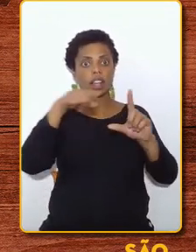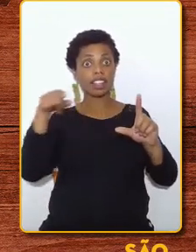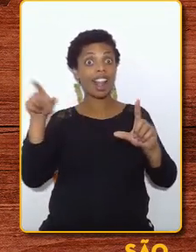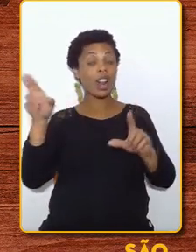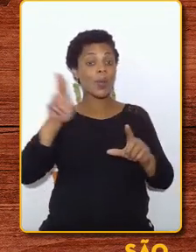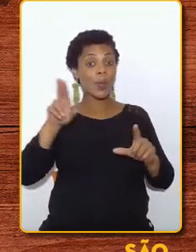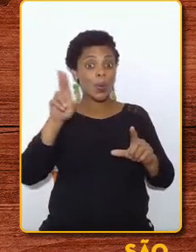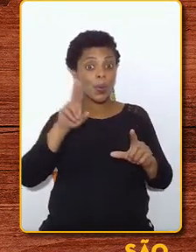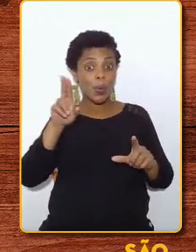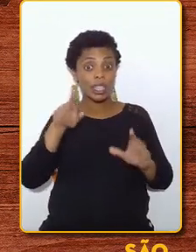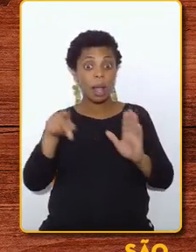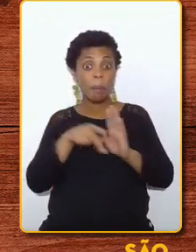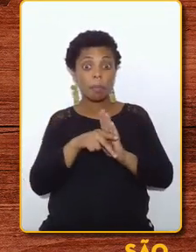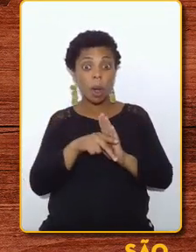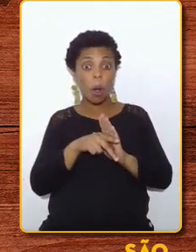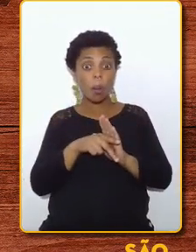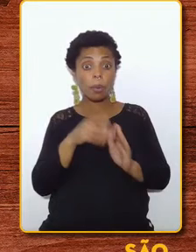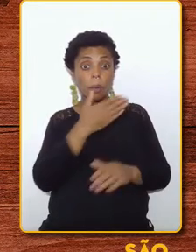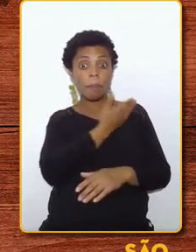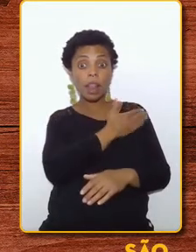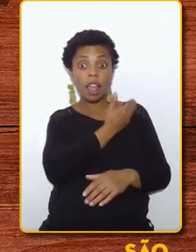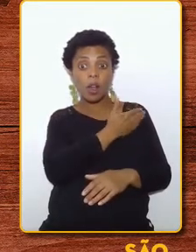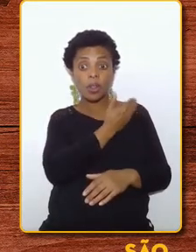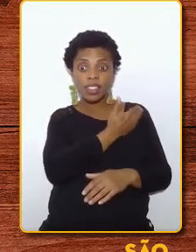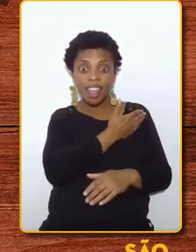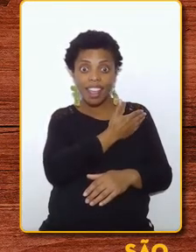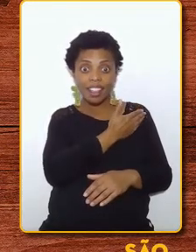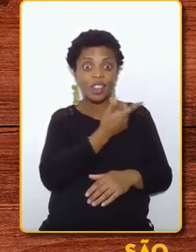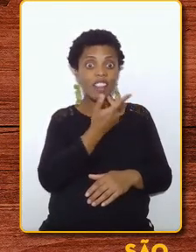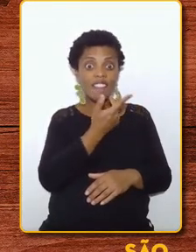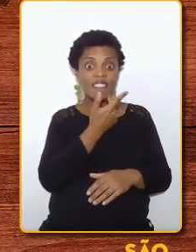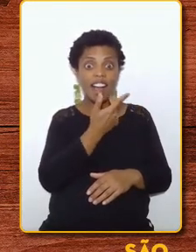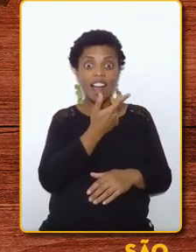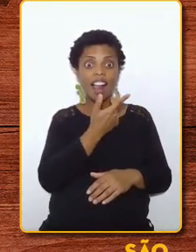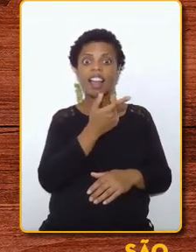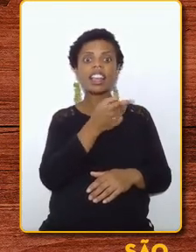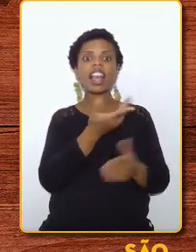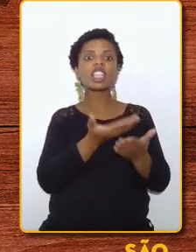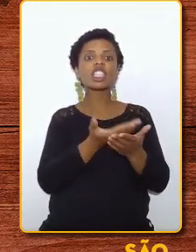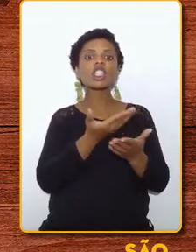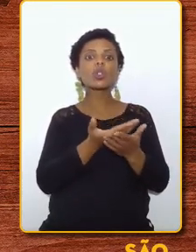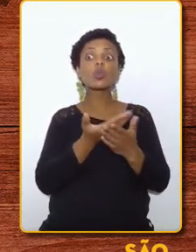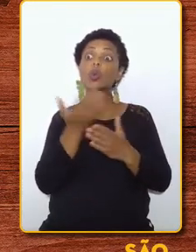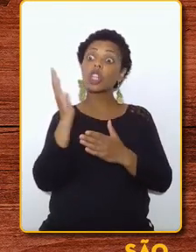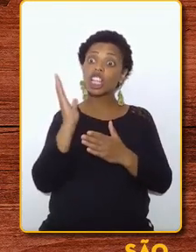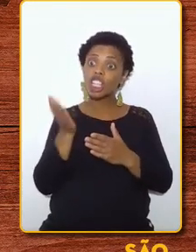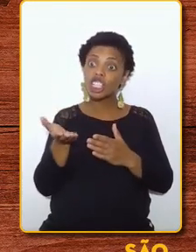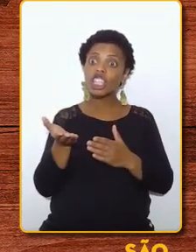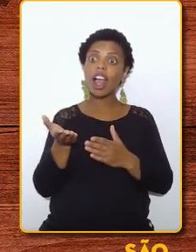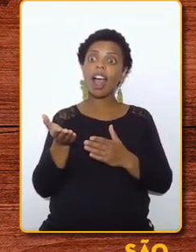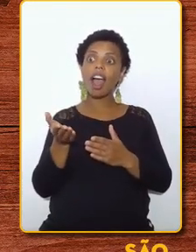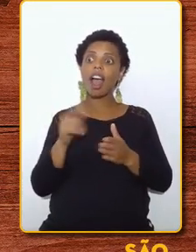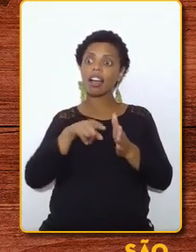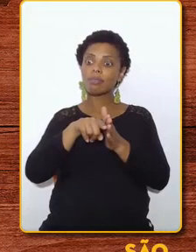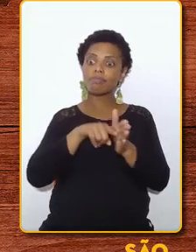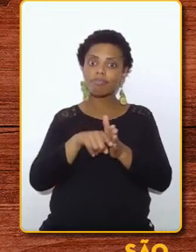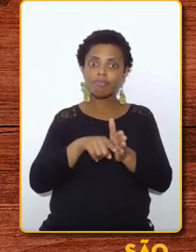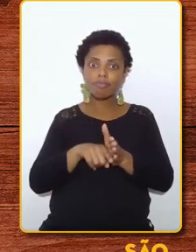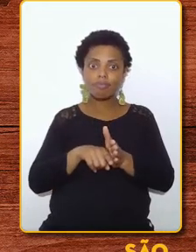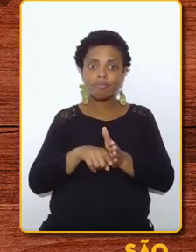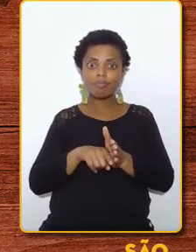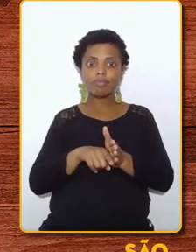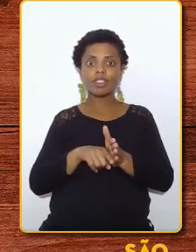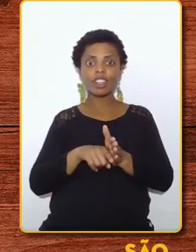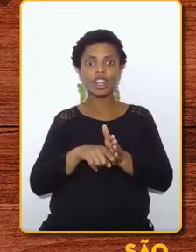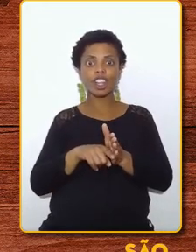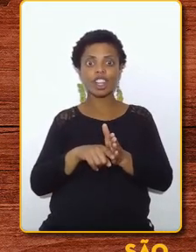preconceito, certo? Para desqualificar o estudo que foi feito pela rede de